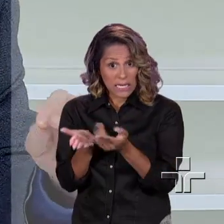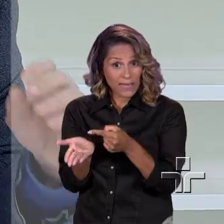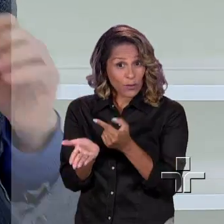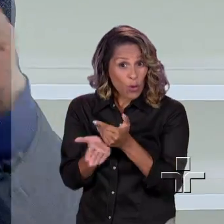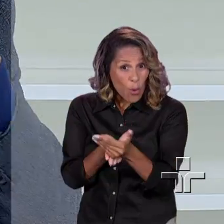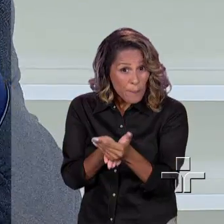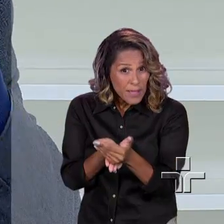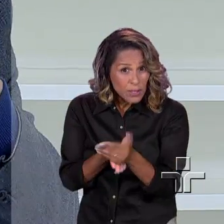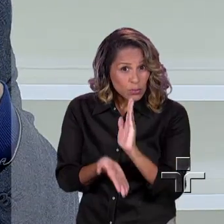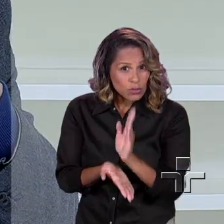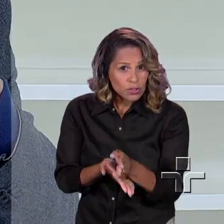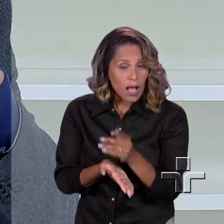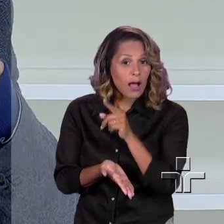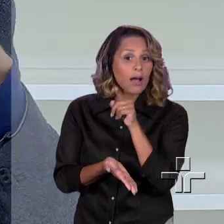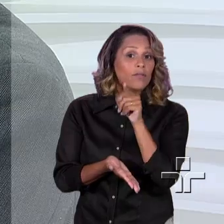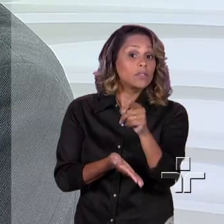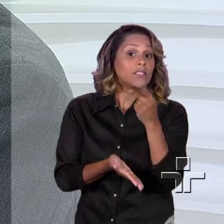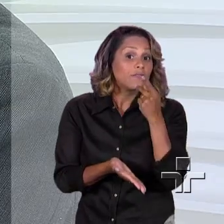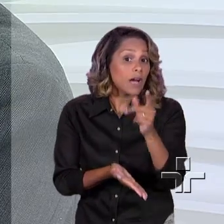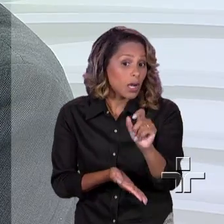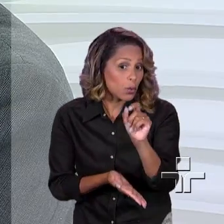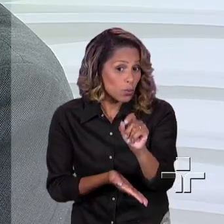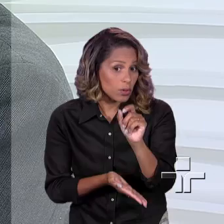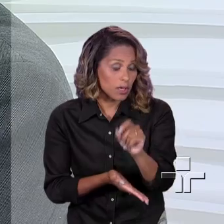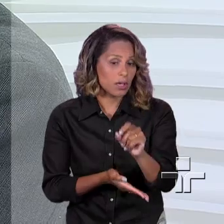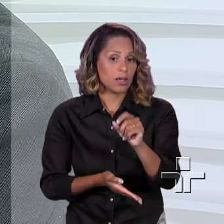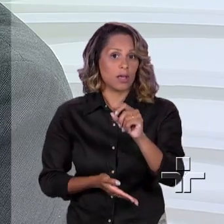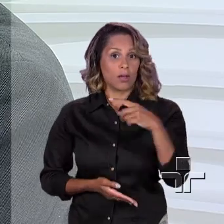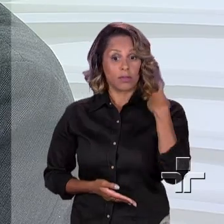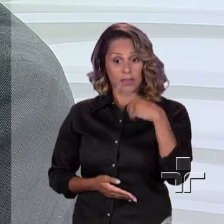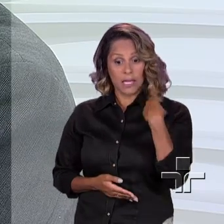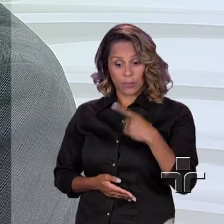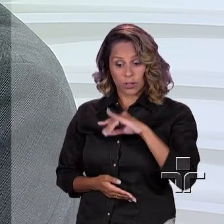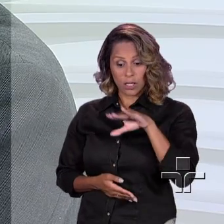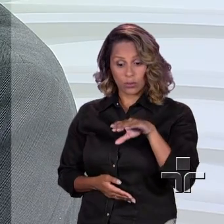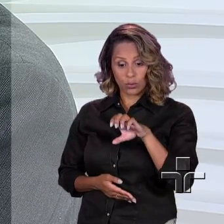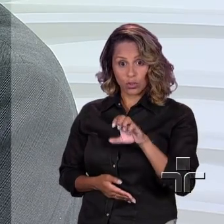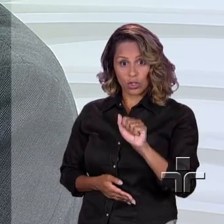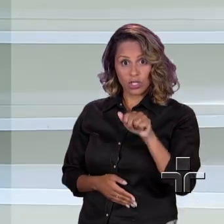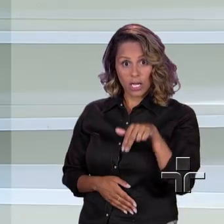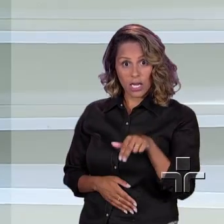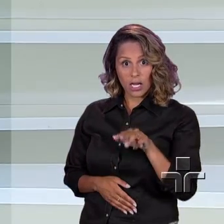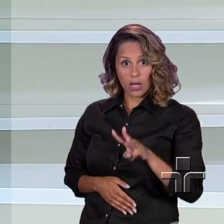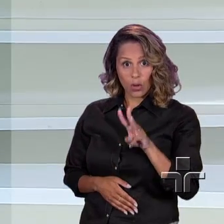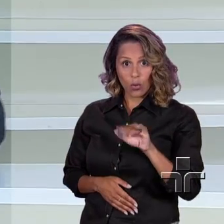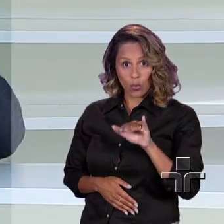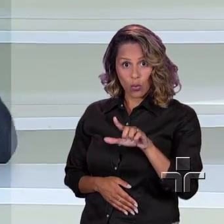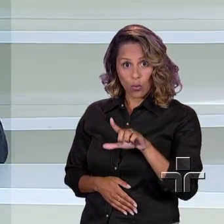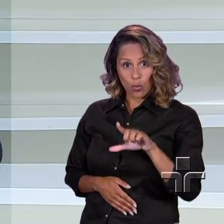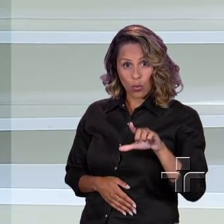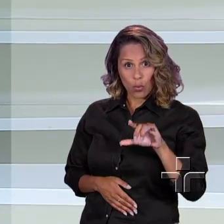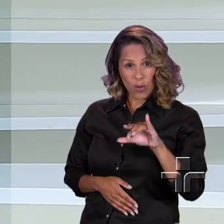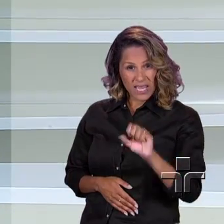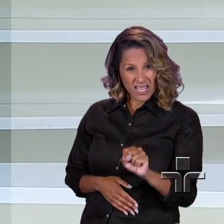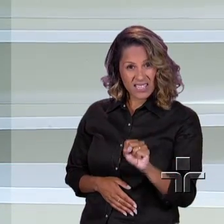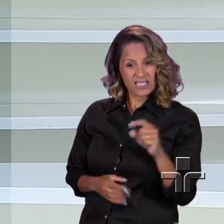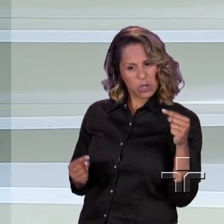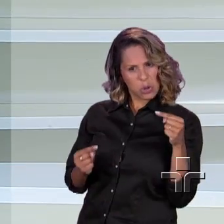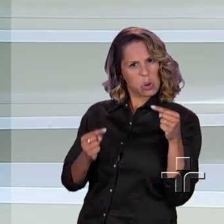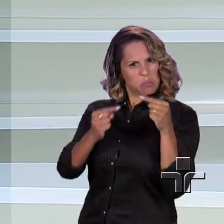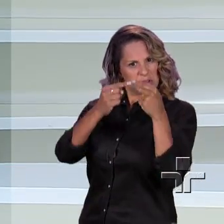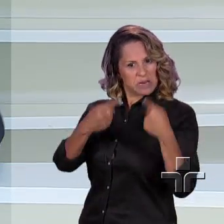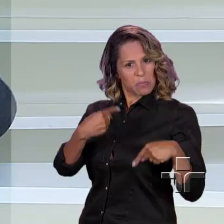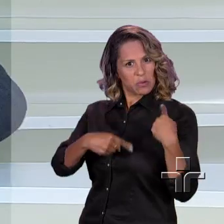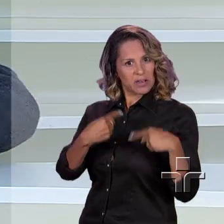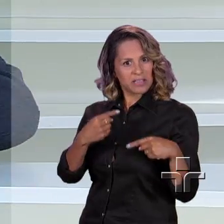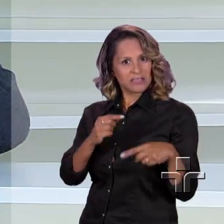introdução, quando você afirma que o deputado Jean Willis é herdeiro político do Herbert Daniel. Eu fiquei surpreso pelo